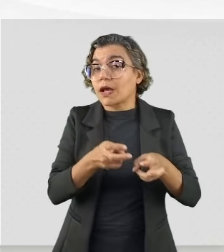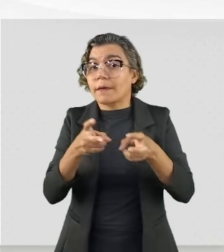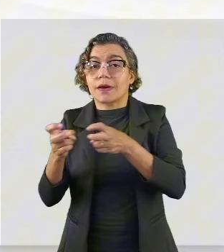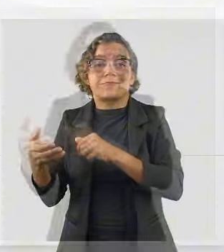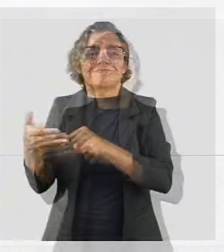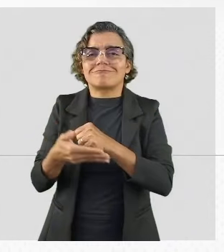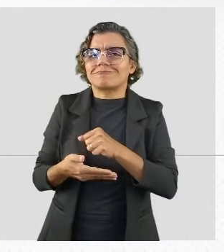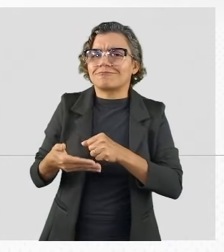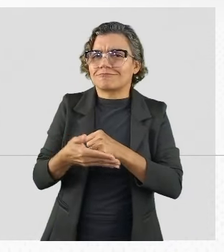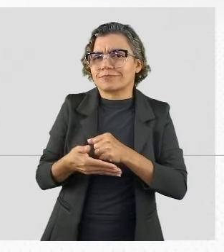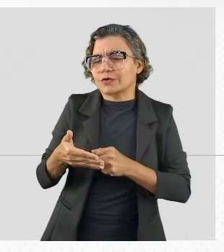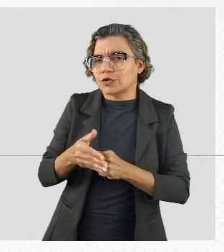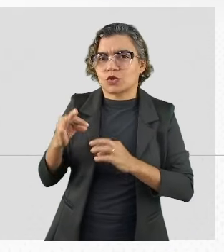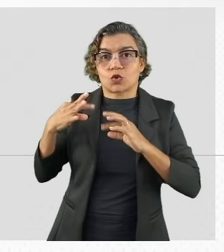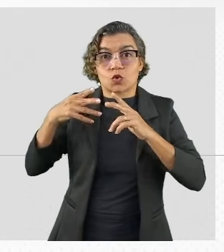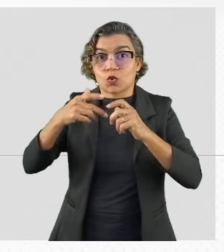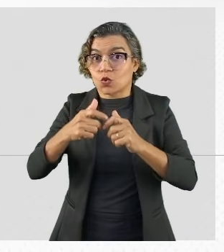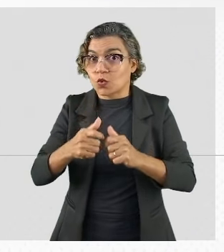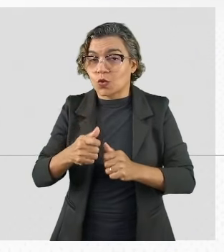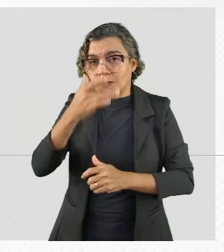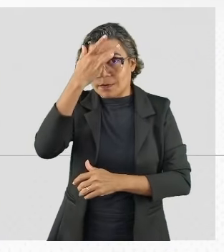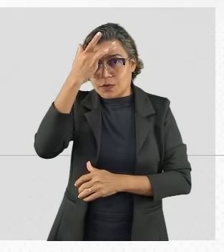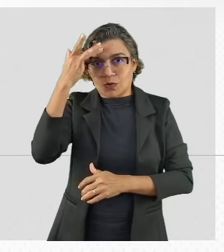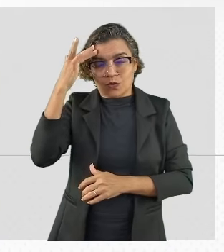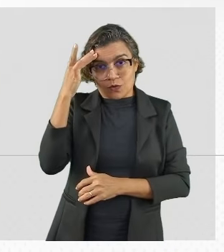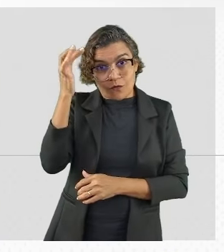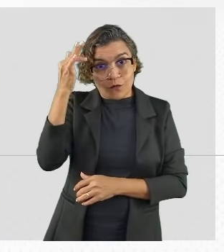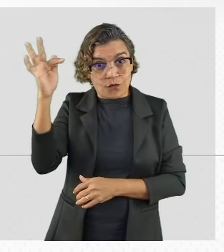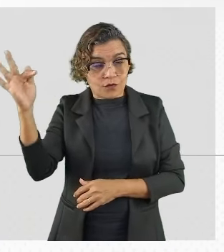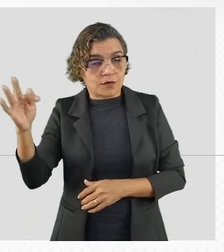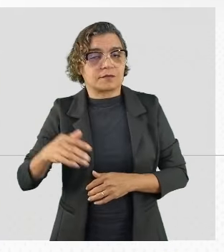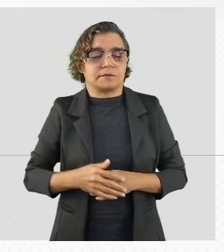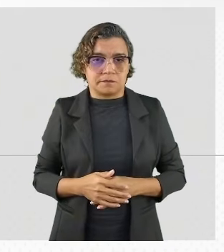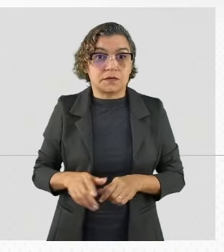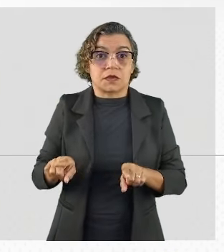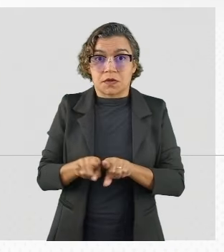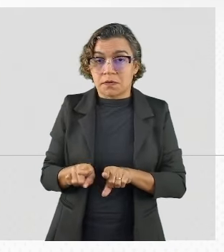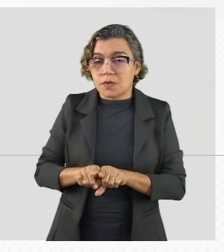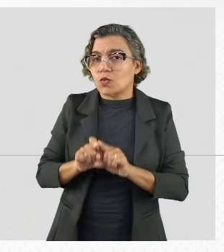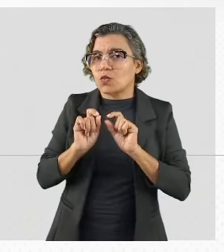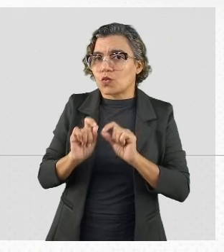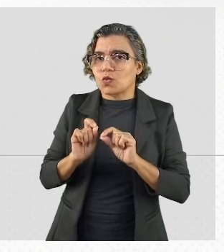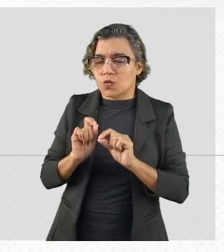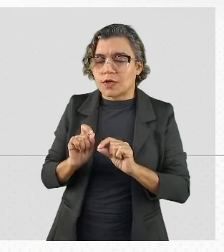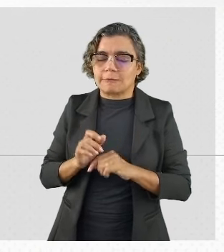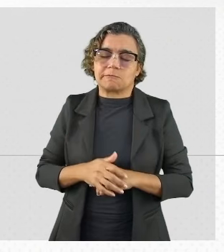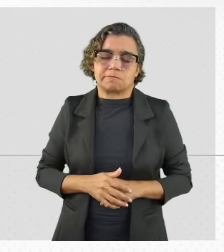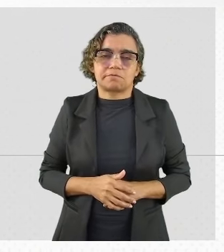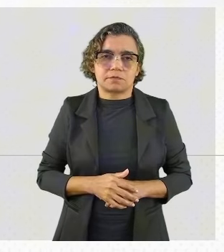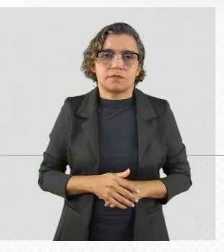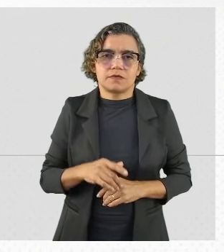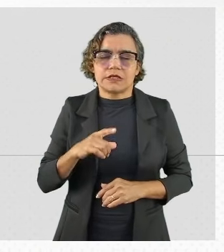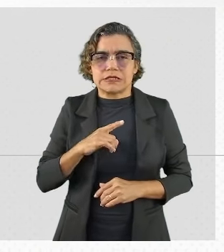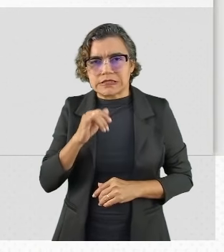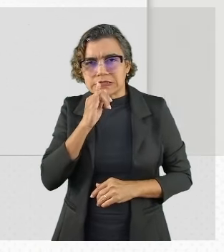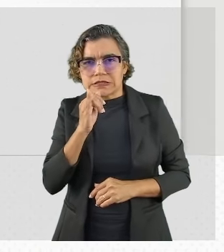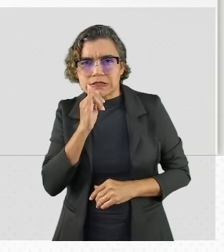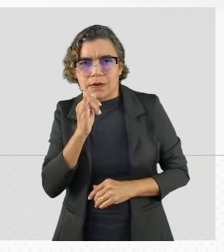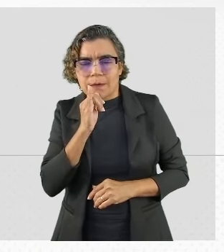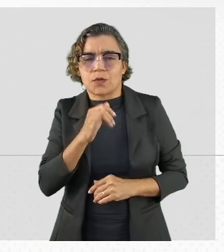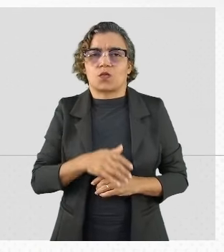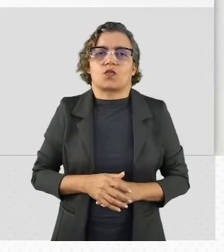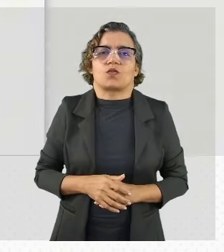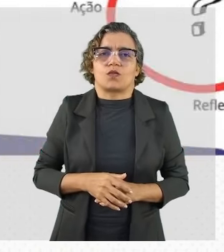basicamente todos os filósofos, né? E iremos identificar nos filósofos que vamos trabalhar nessa aula aqui. Por